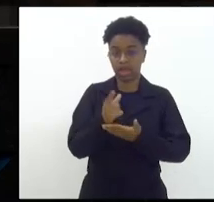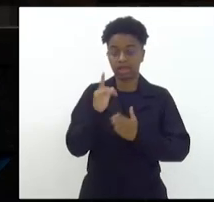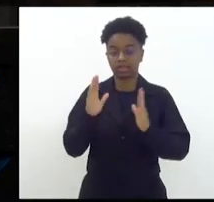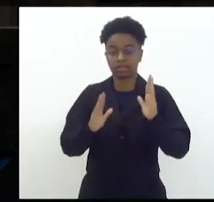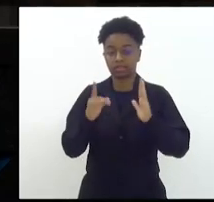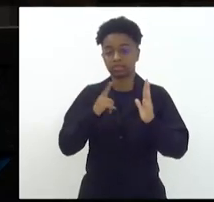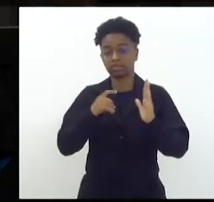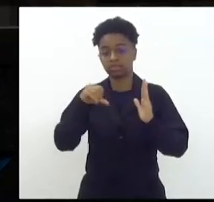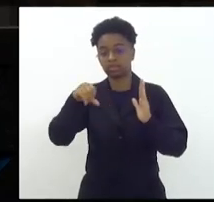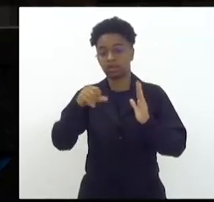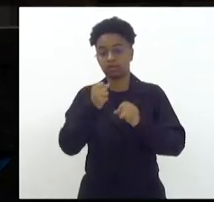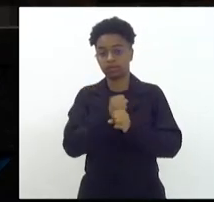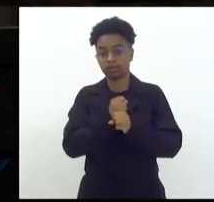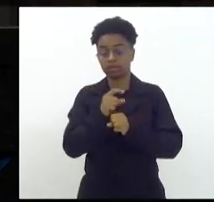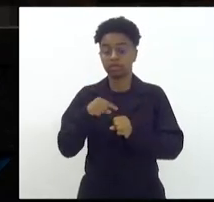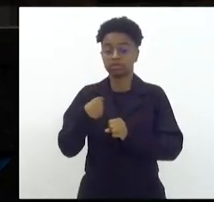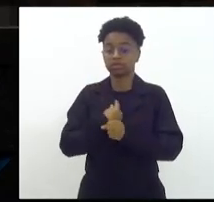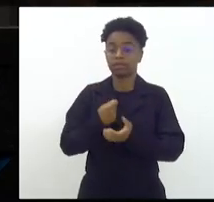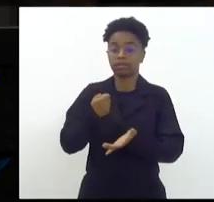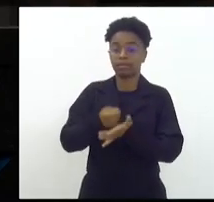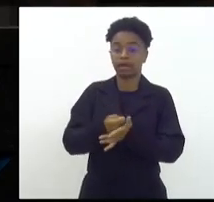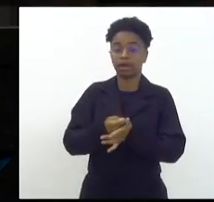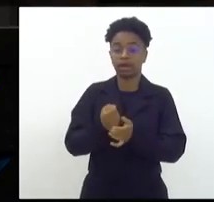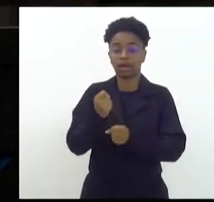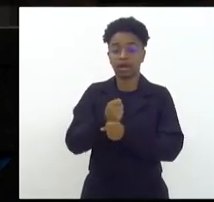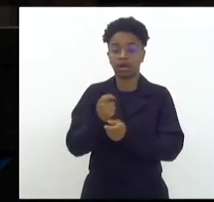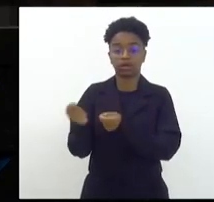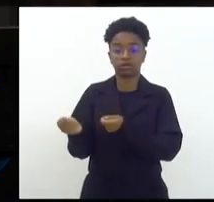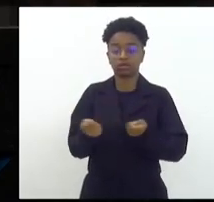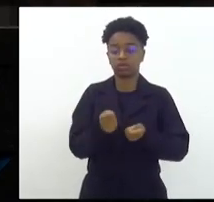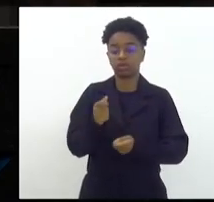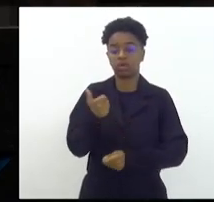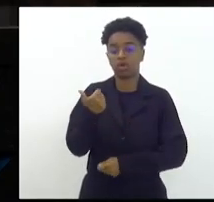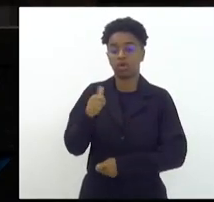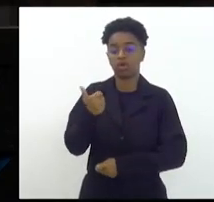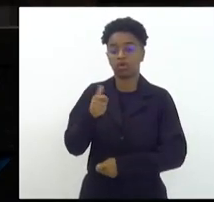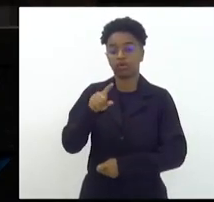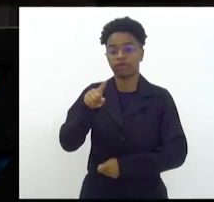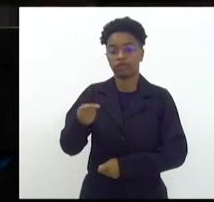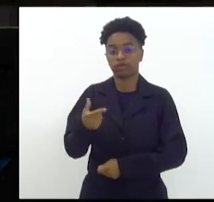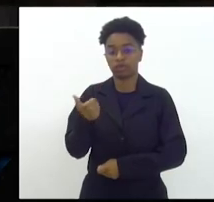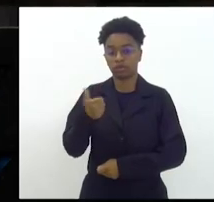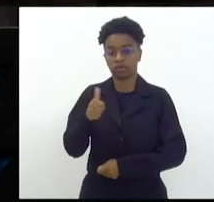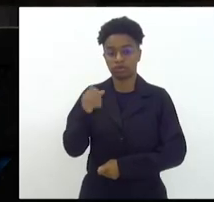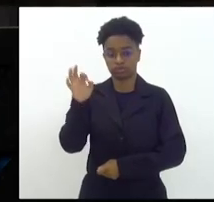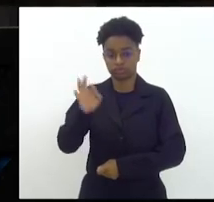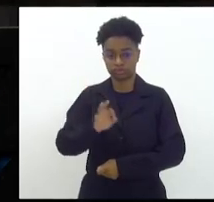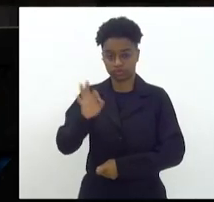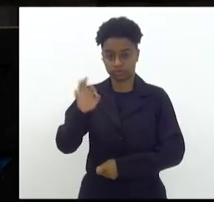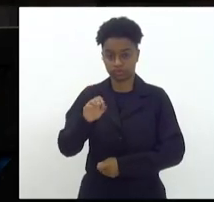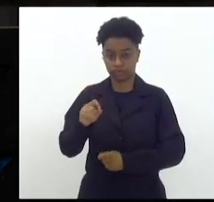pagando do serviço da Diva cada ano 11,11 dá